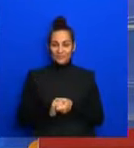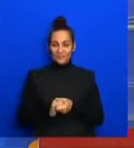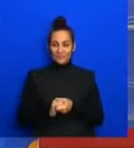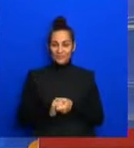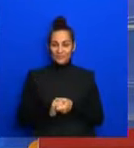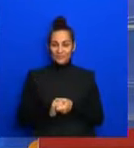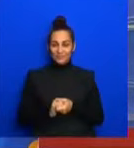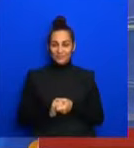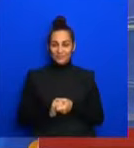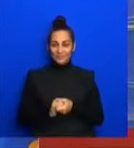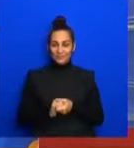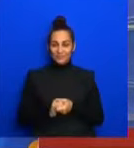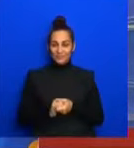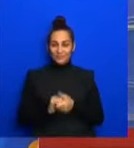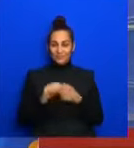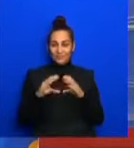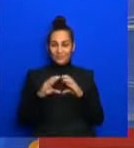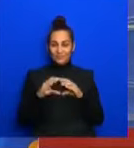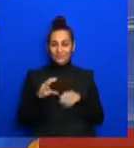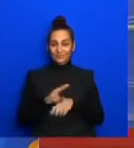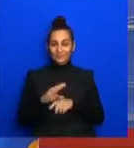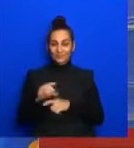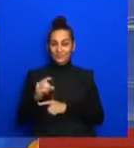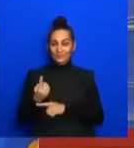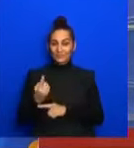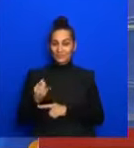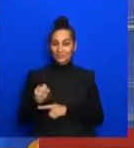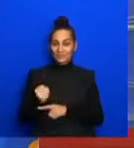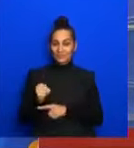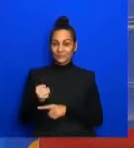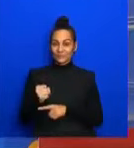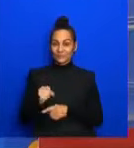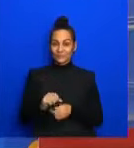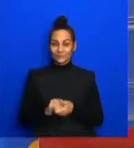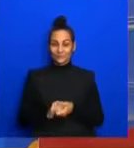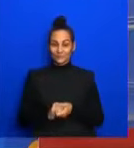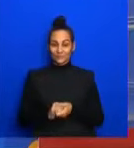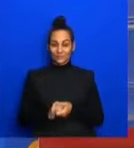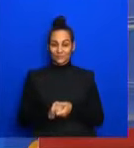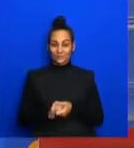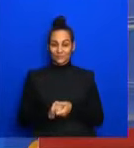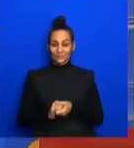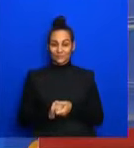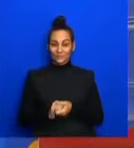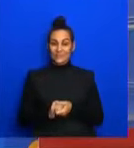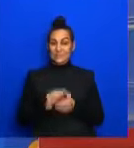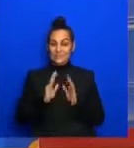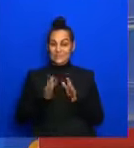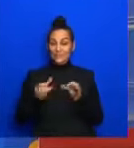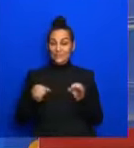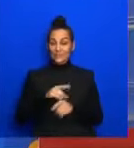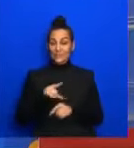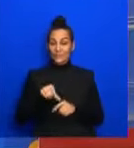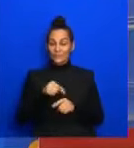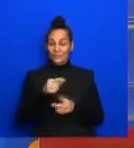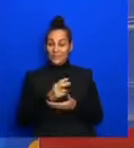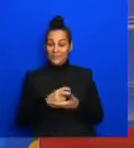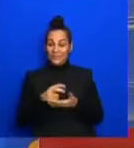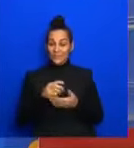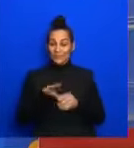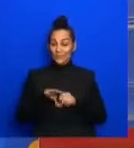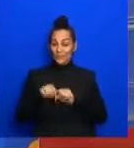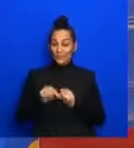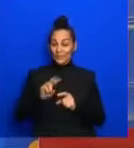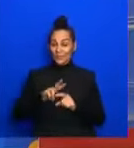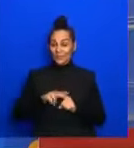96. Bola cinza, número 18. Cinza, 18. Já foram realizados os sorteios da Quina,